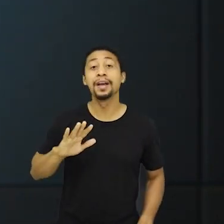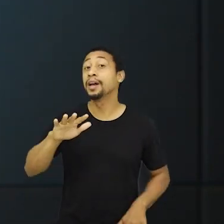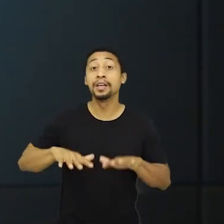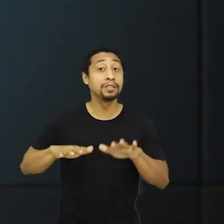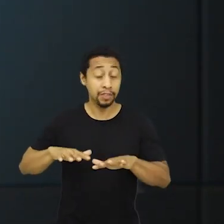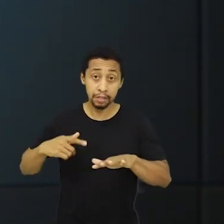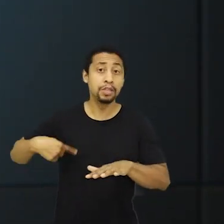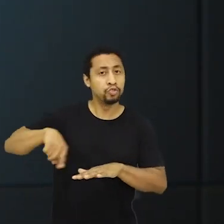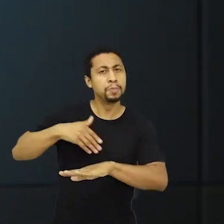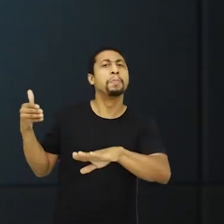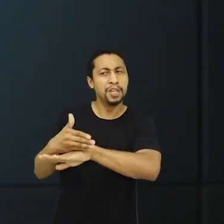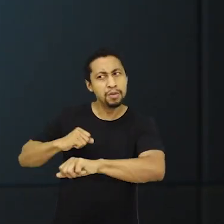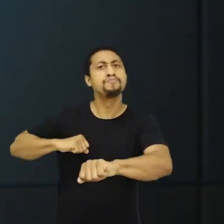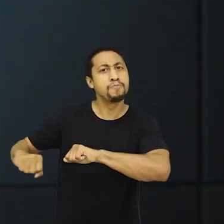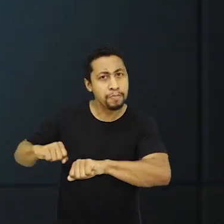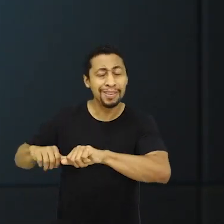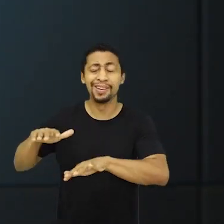Não é para todo mundo.